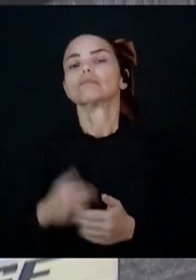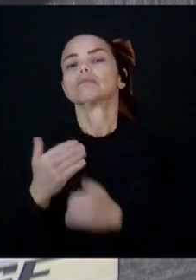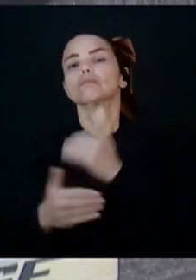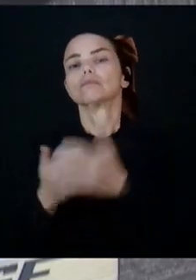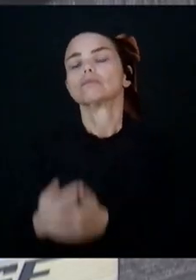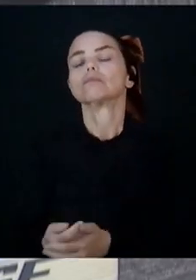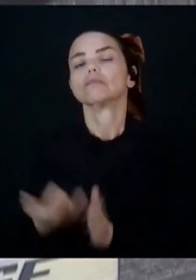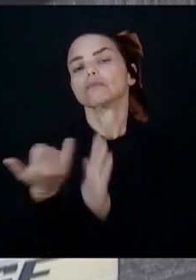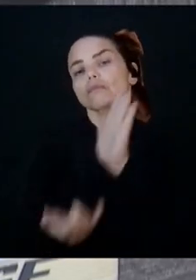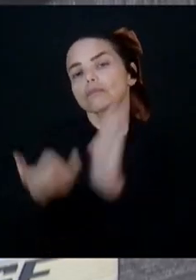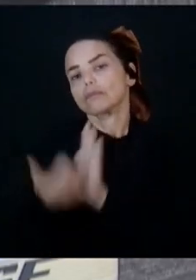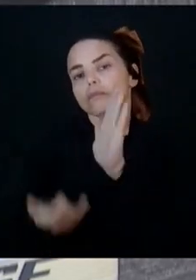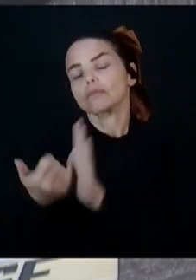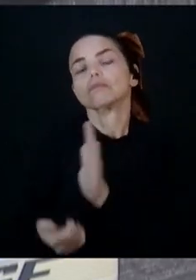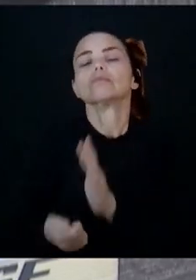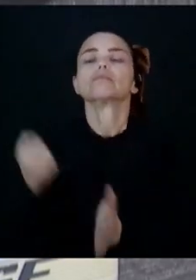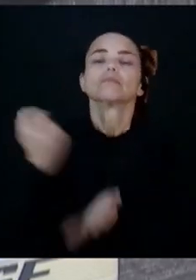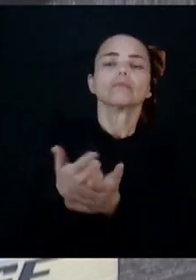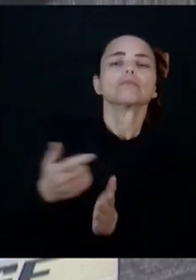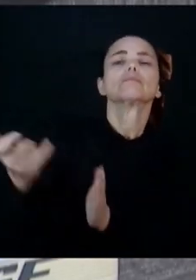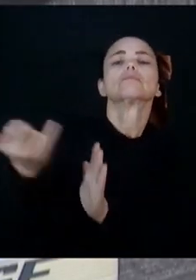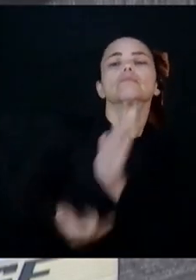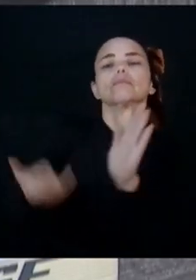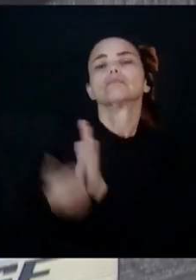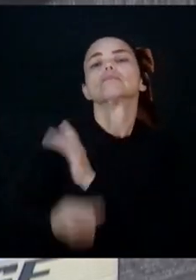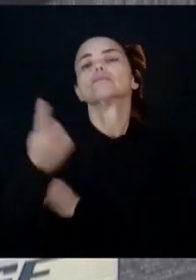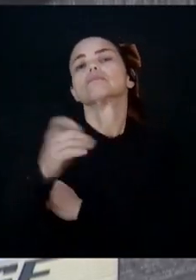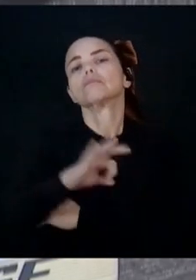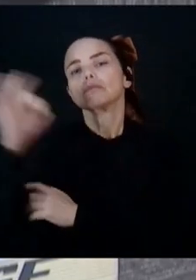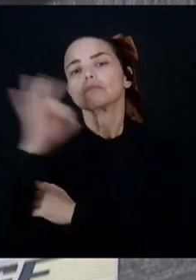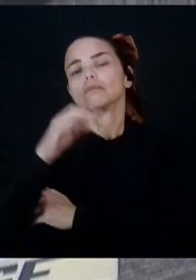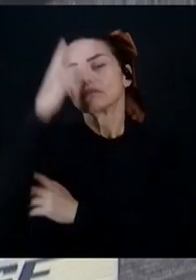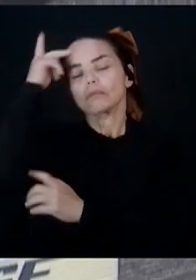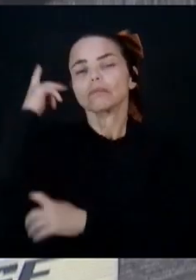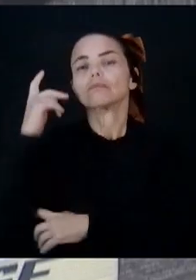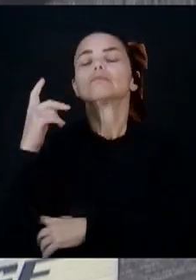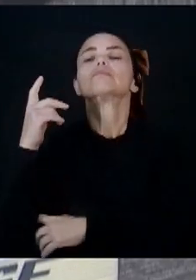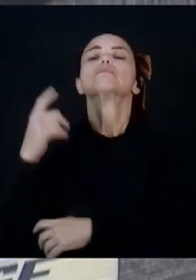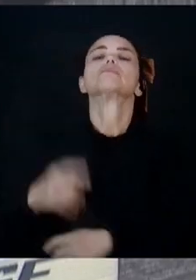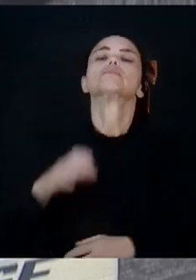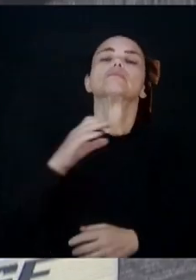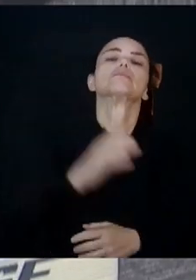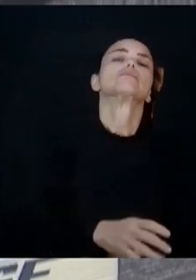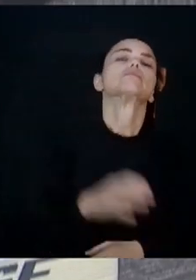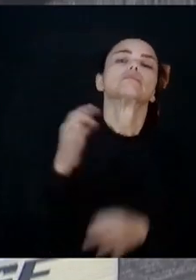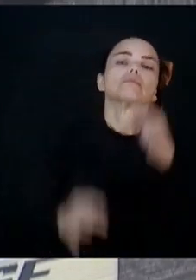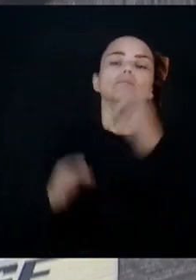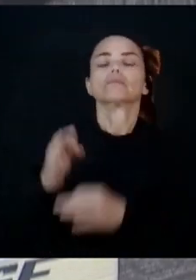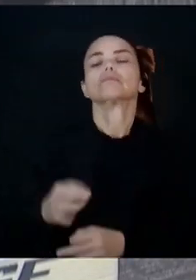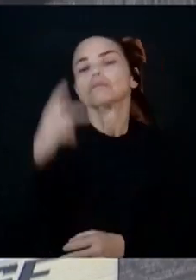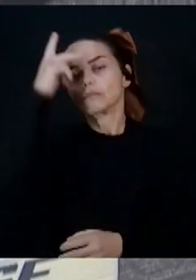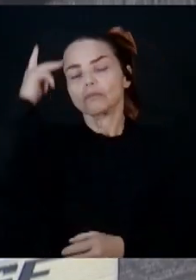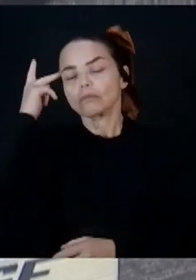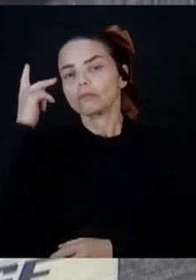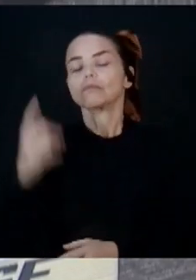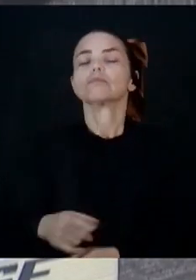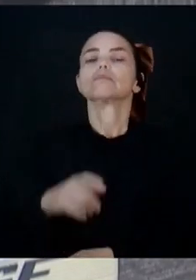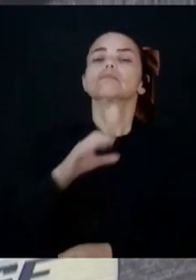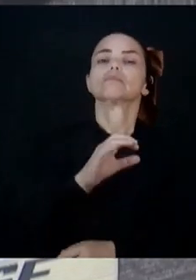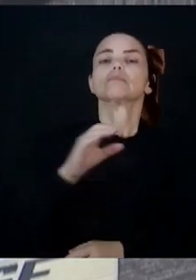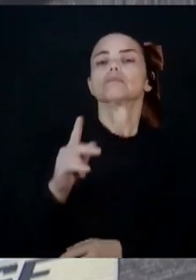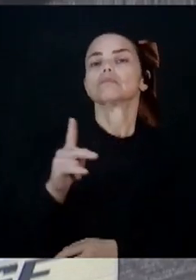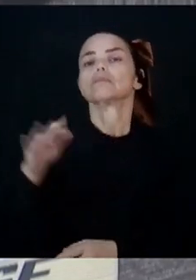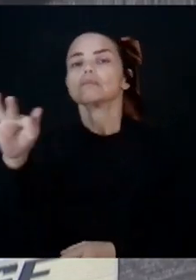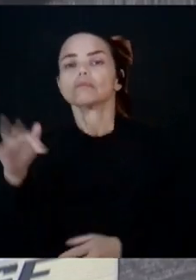renda. É aquela captação de até 1% da pessoa jurídica e até 6% da pessoa física, que eles destinam para o Fundo da